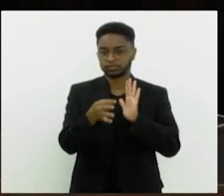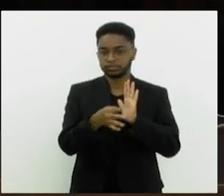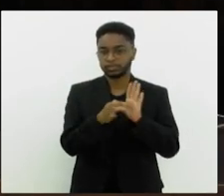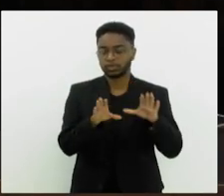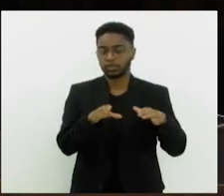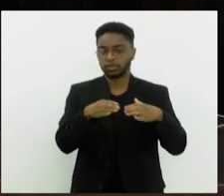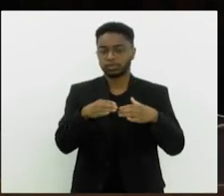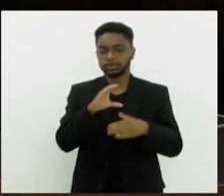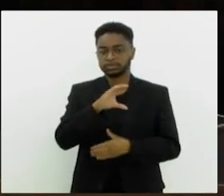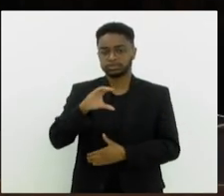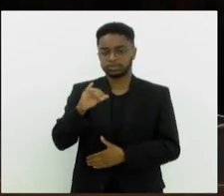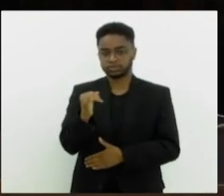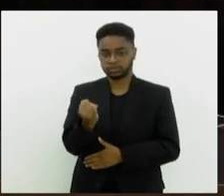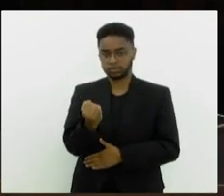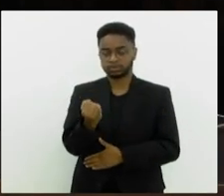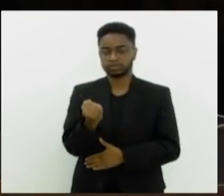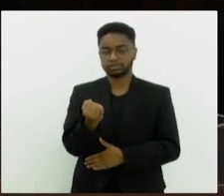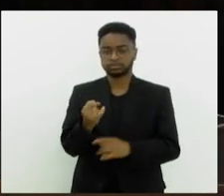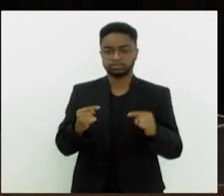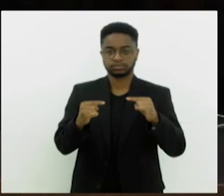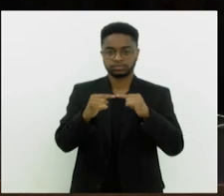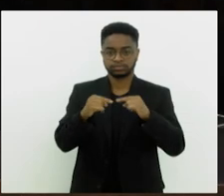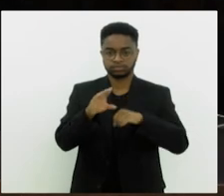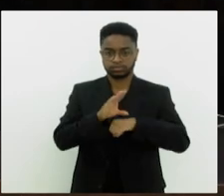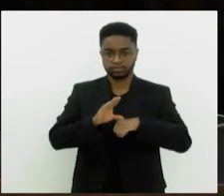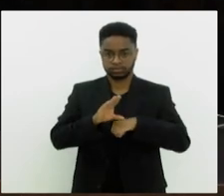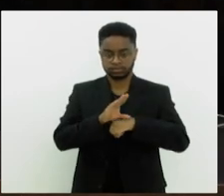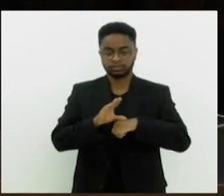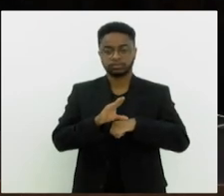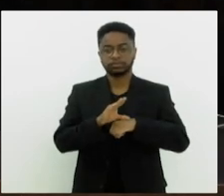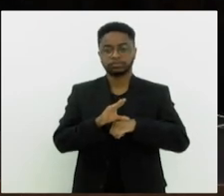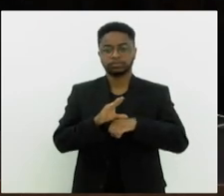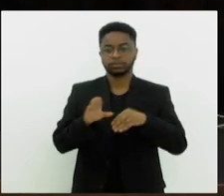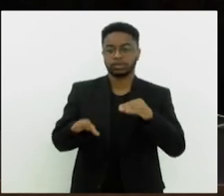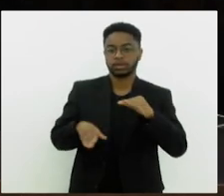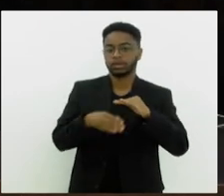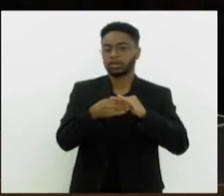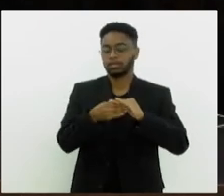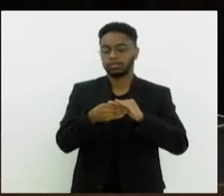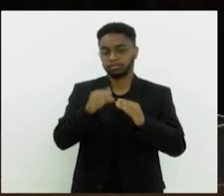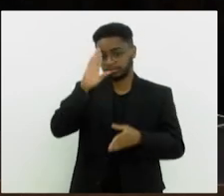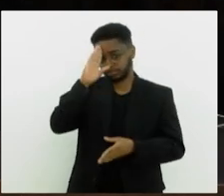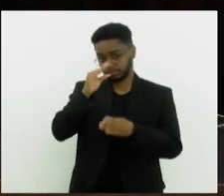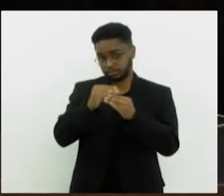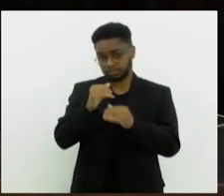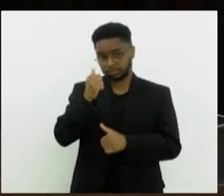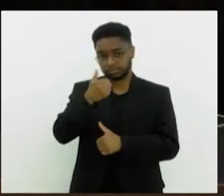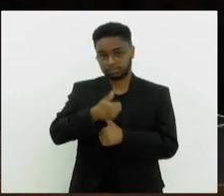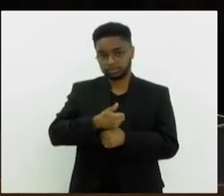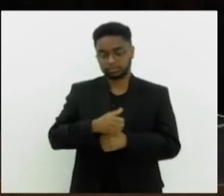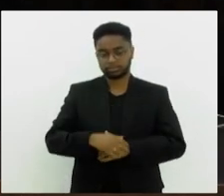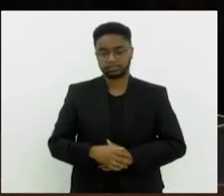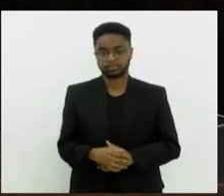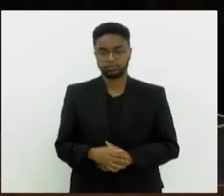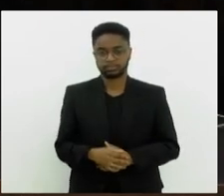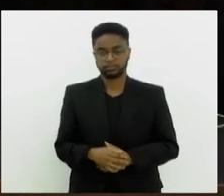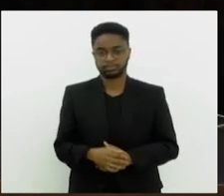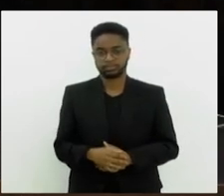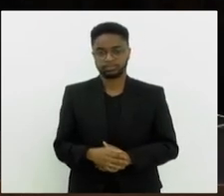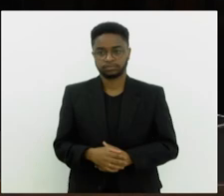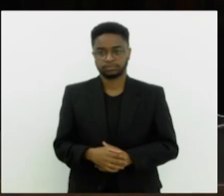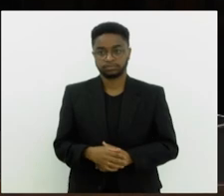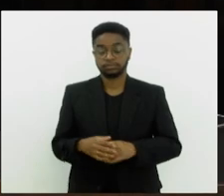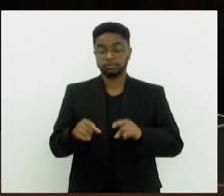de Constituição e Justiça pela constitucionalidade, com emendas, concluindo por substitutivo, e